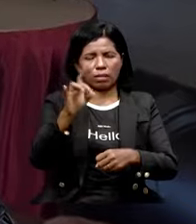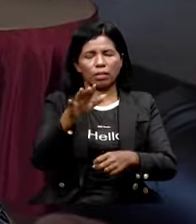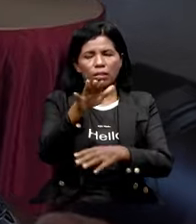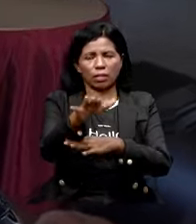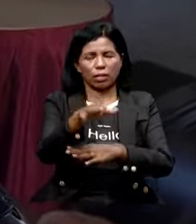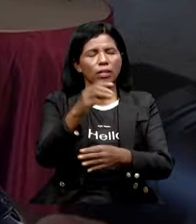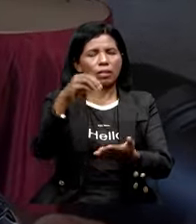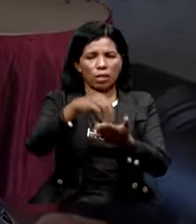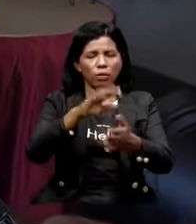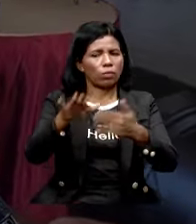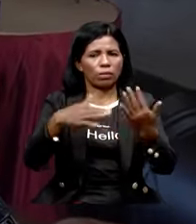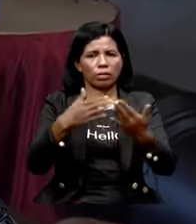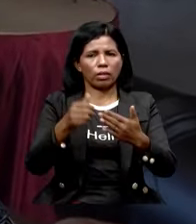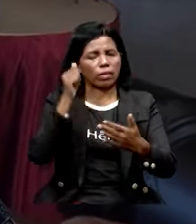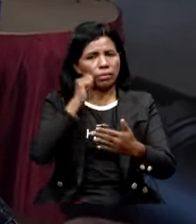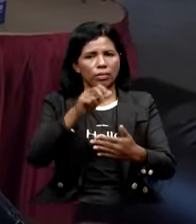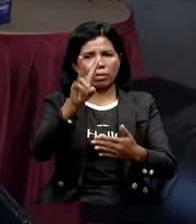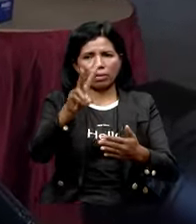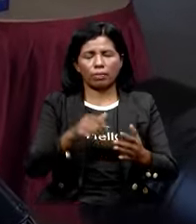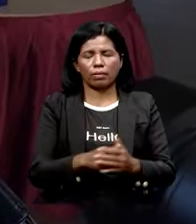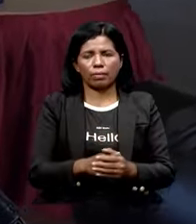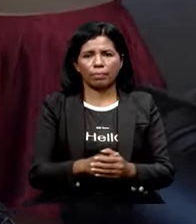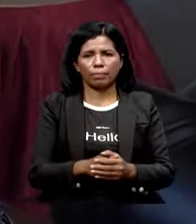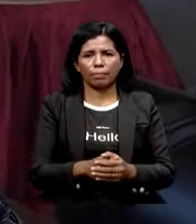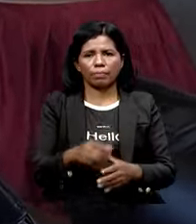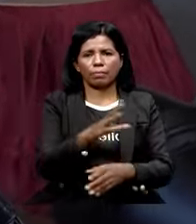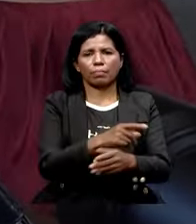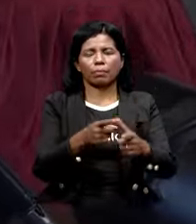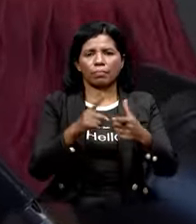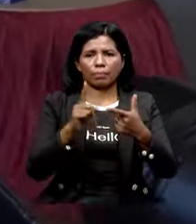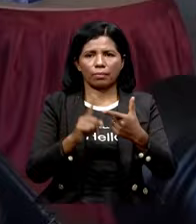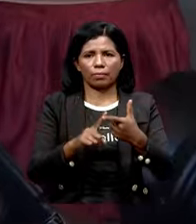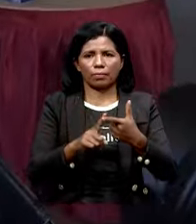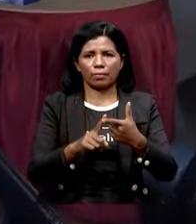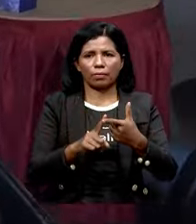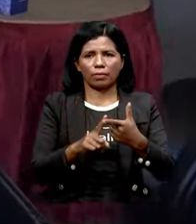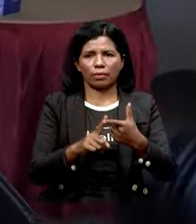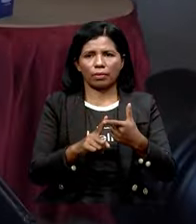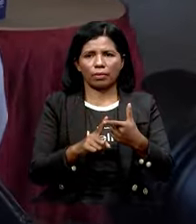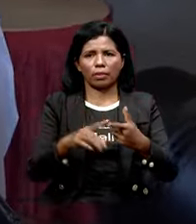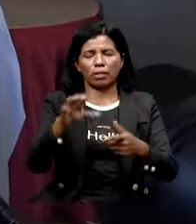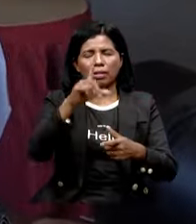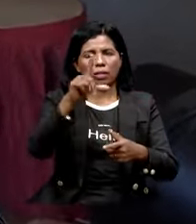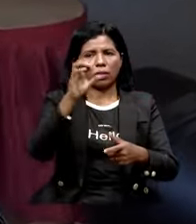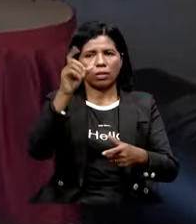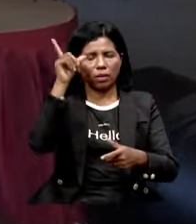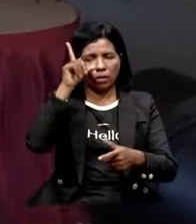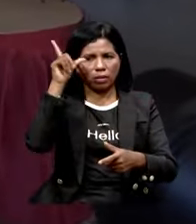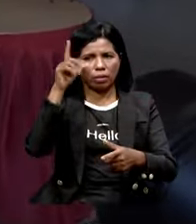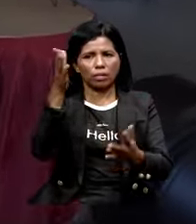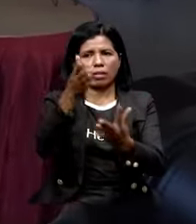não, e não vai. Feto rua. Cara, que o Ciro Loraica não está, mas Francisco Lula. Lá em Francisco Lolo, lá estamos, e estamos